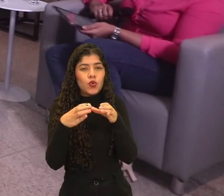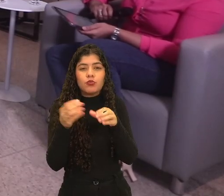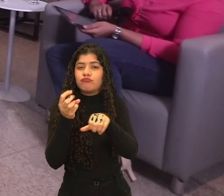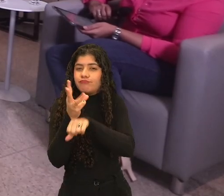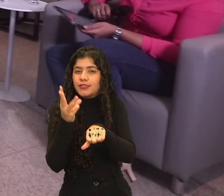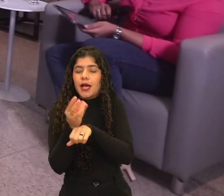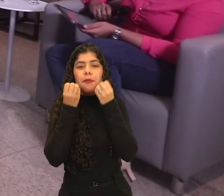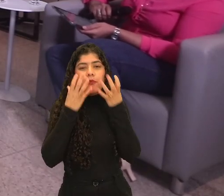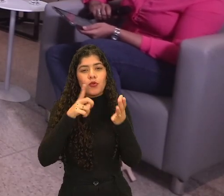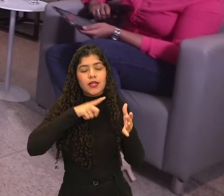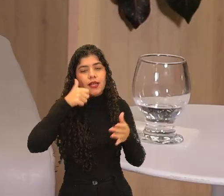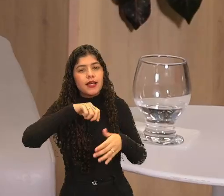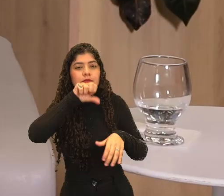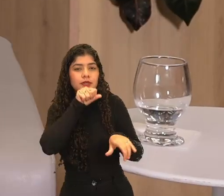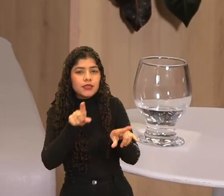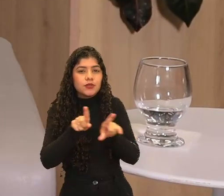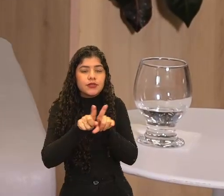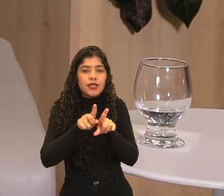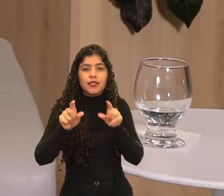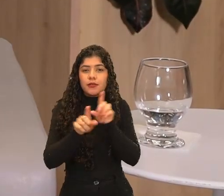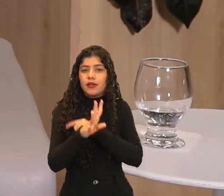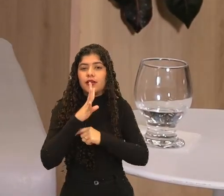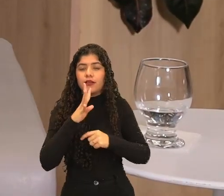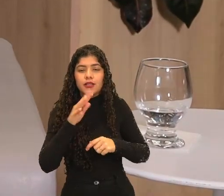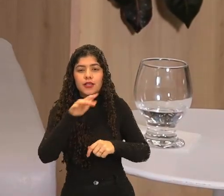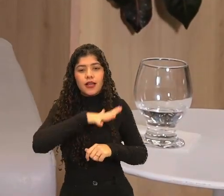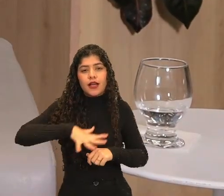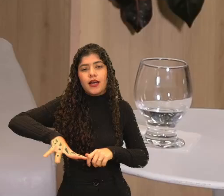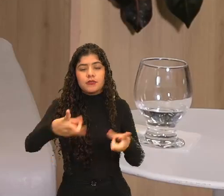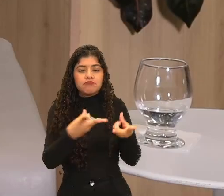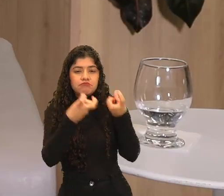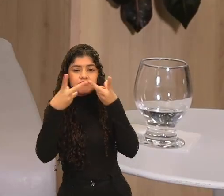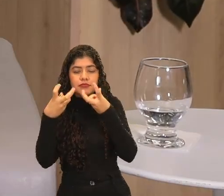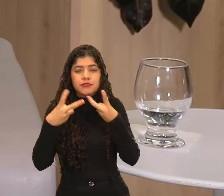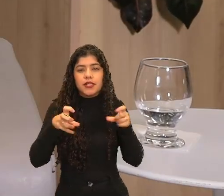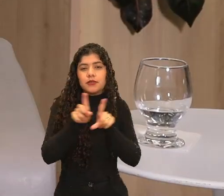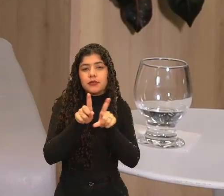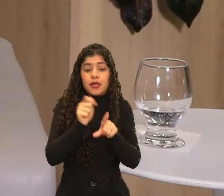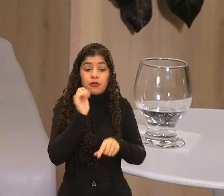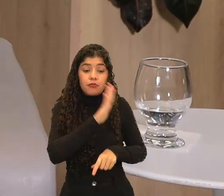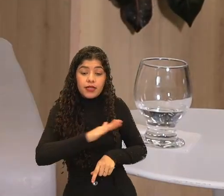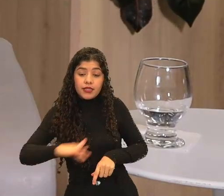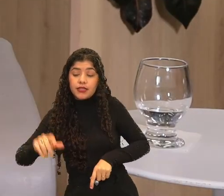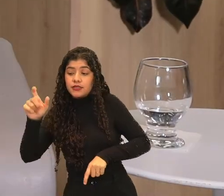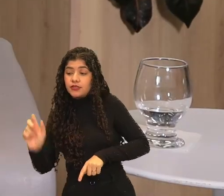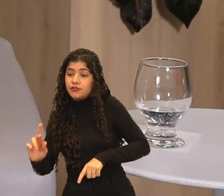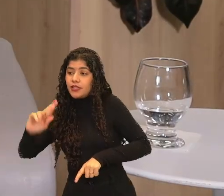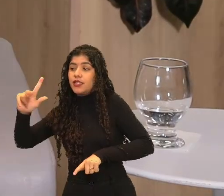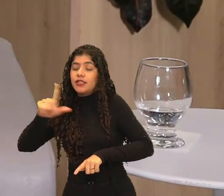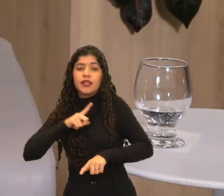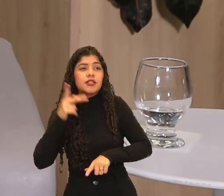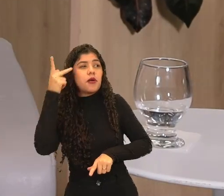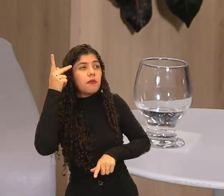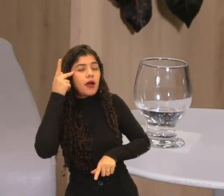mães cozinhar carne, tanto nas doenças raras a gente vê, né? Às vezes é uma criança aqui, uma vai estar lá em São Paulo,